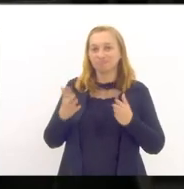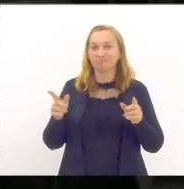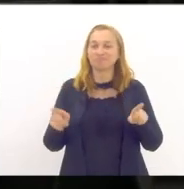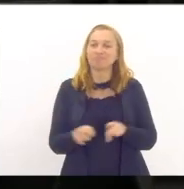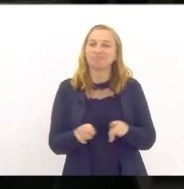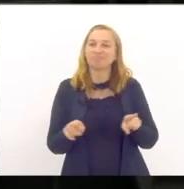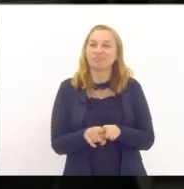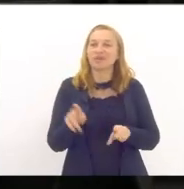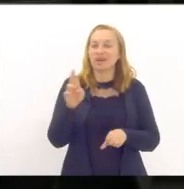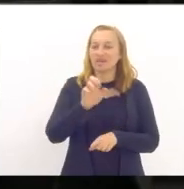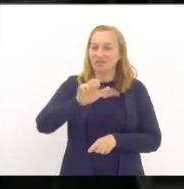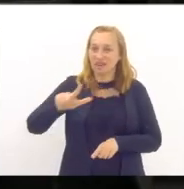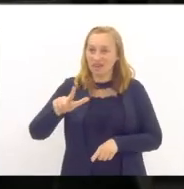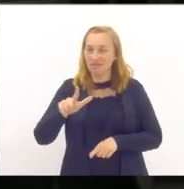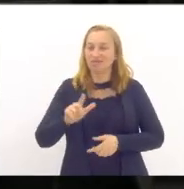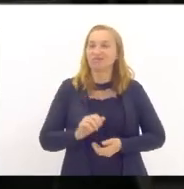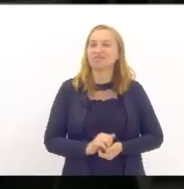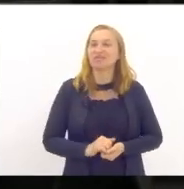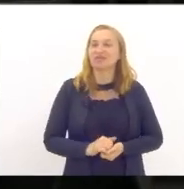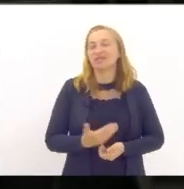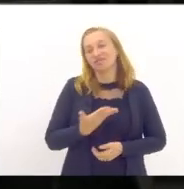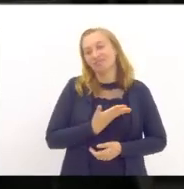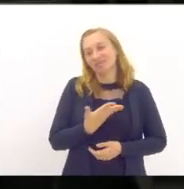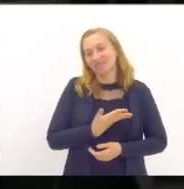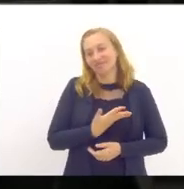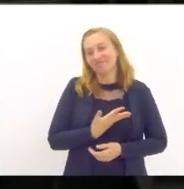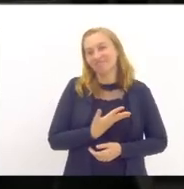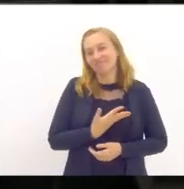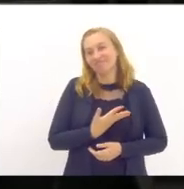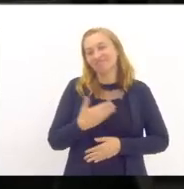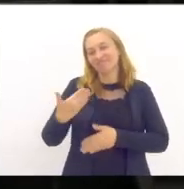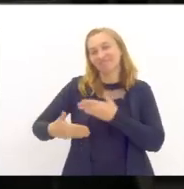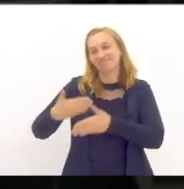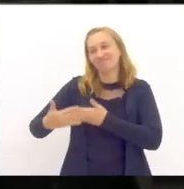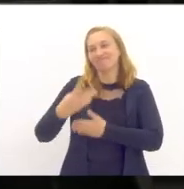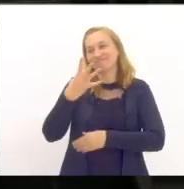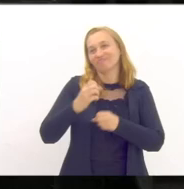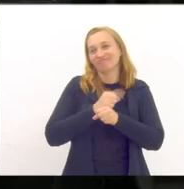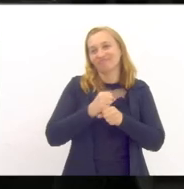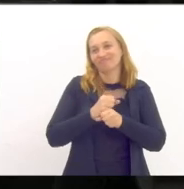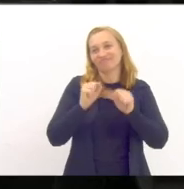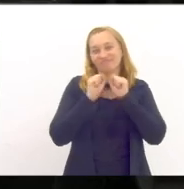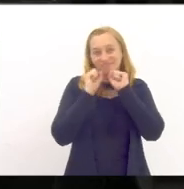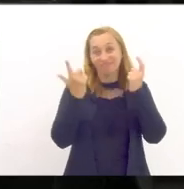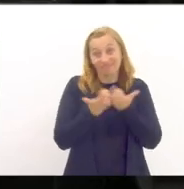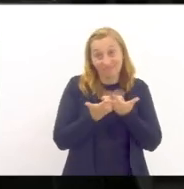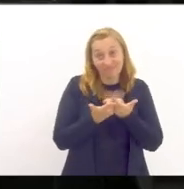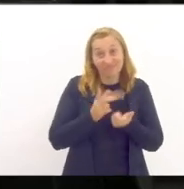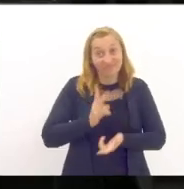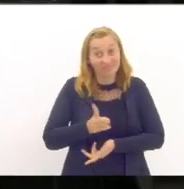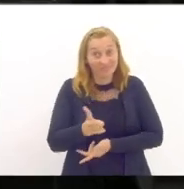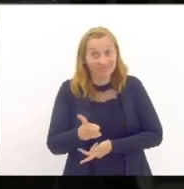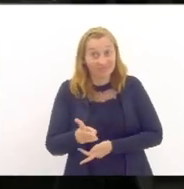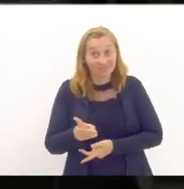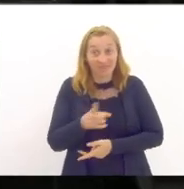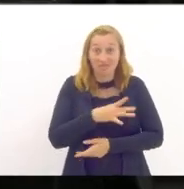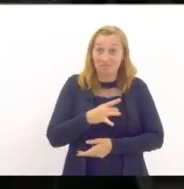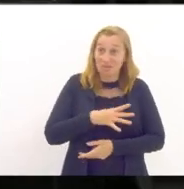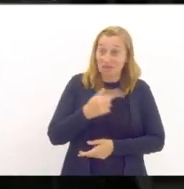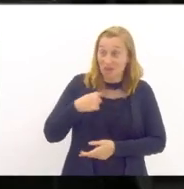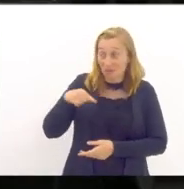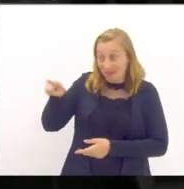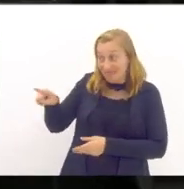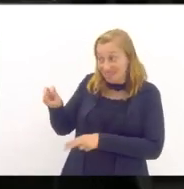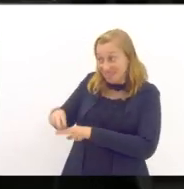Rafael Nascimento, que foi meu grande parceiro ao longo desses 4 anos de Assembleia. Todas as vezes que eles tinham medo porque eu estava